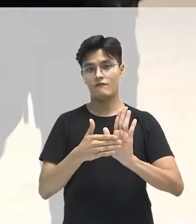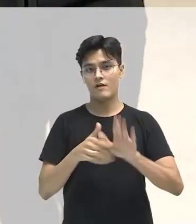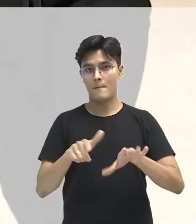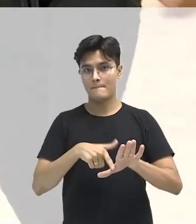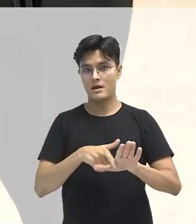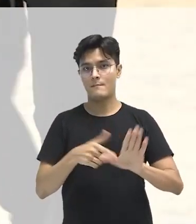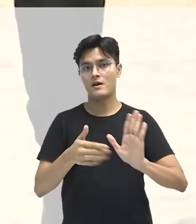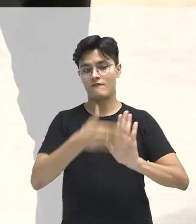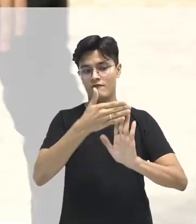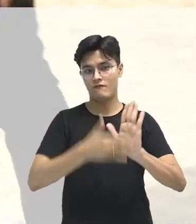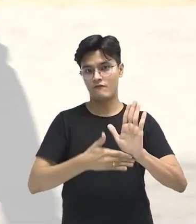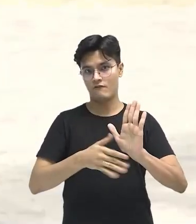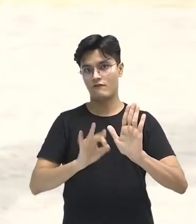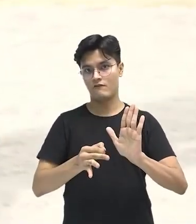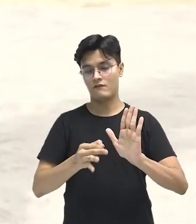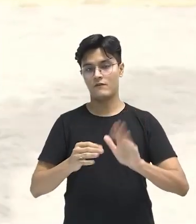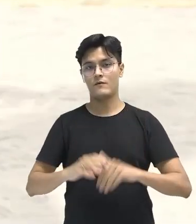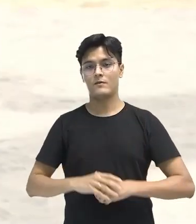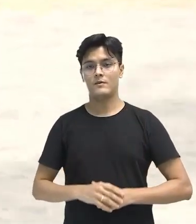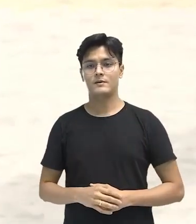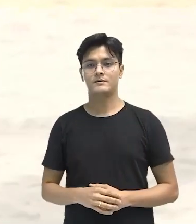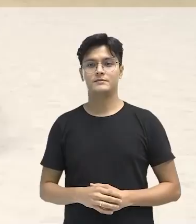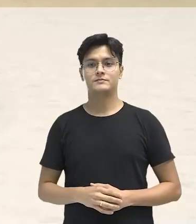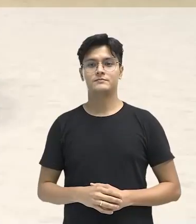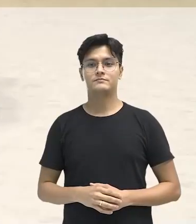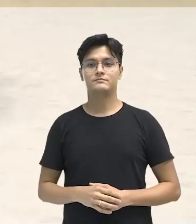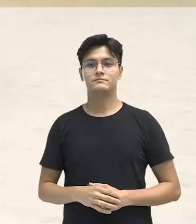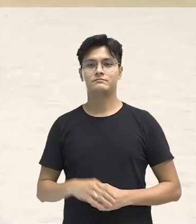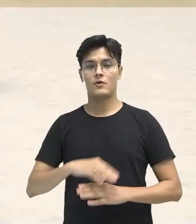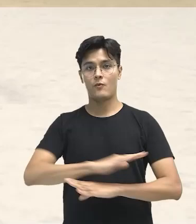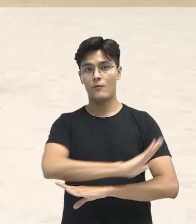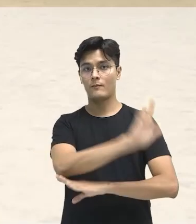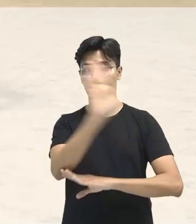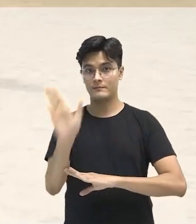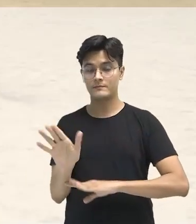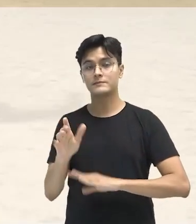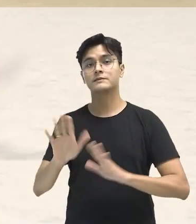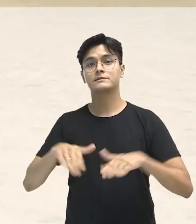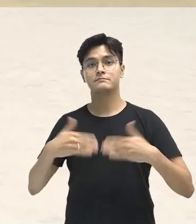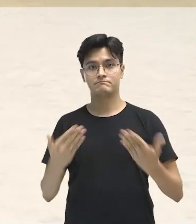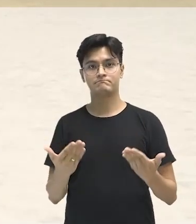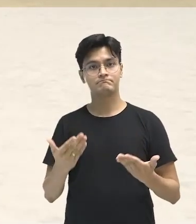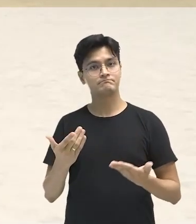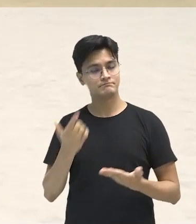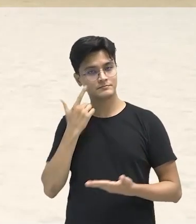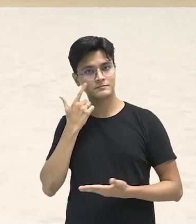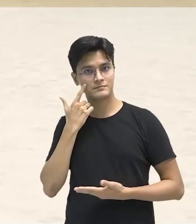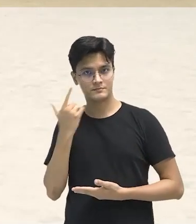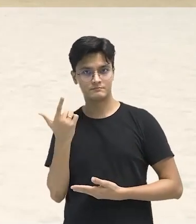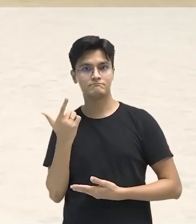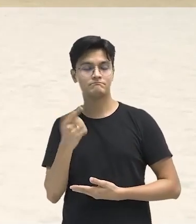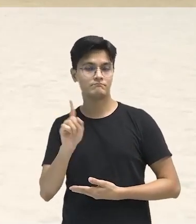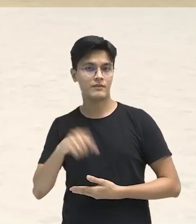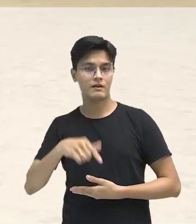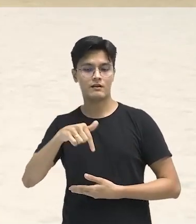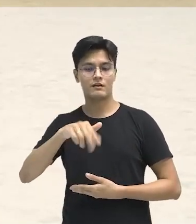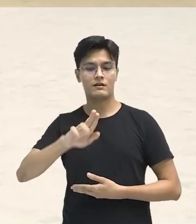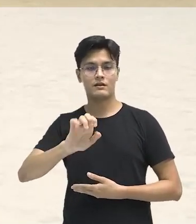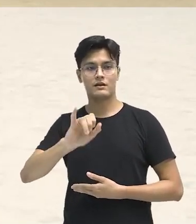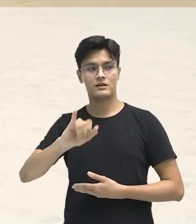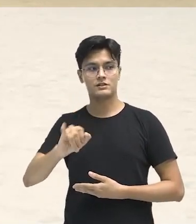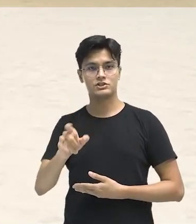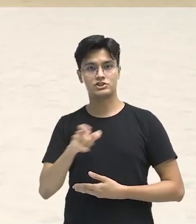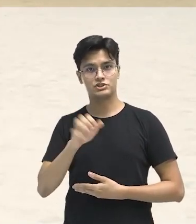fora, observem aí. Olha o golpe por fora. Muito bem, essa é a nossa